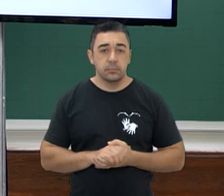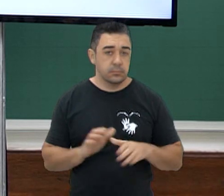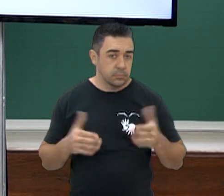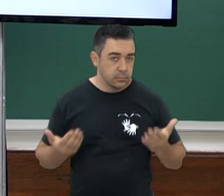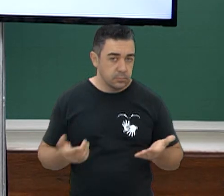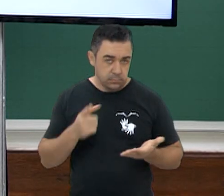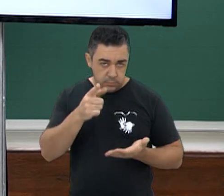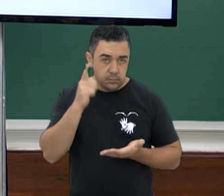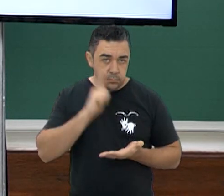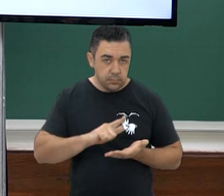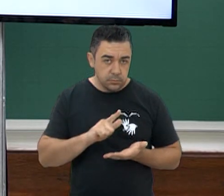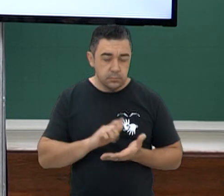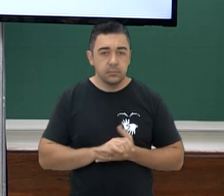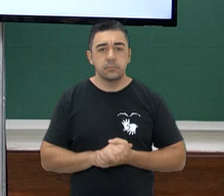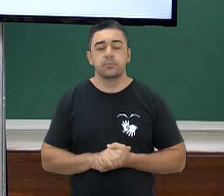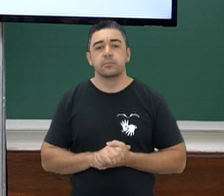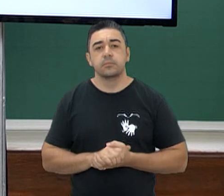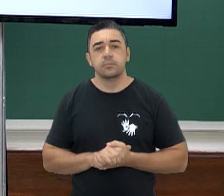Então, gente, conseguiram?